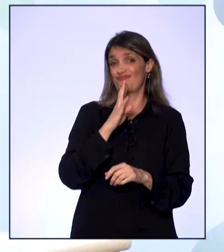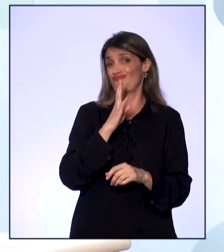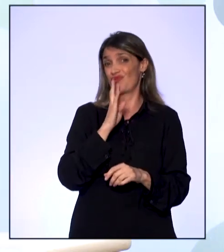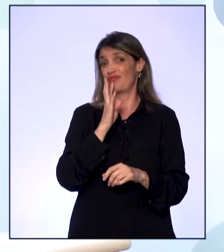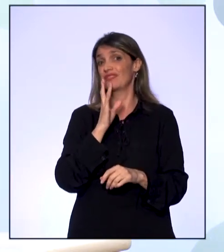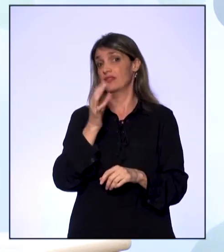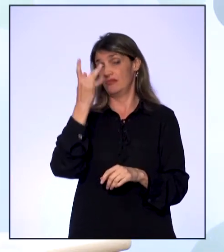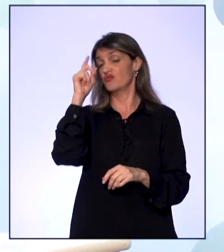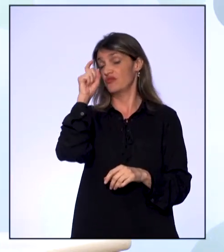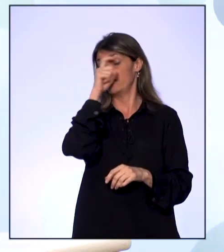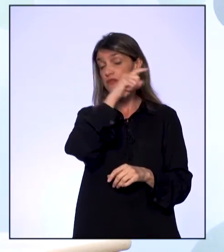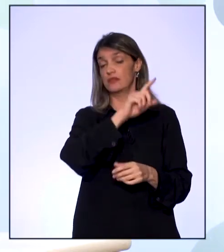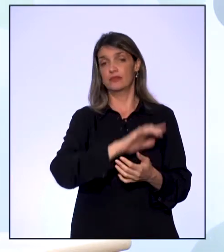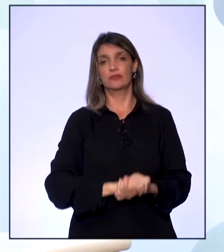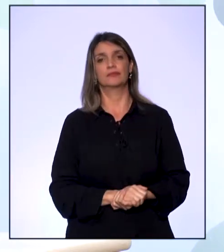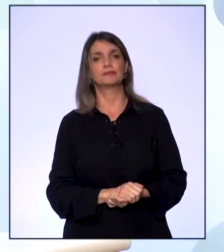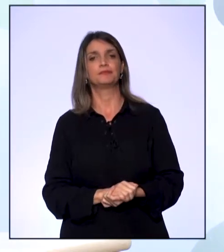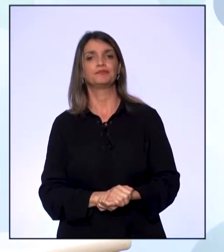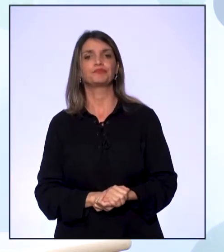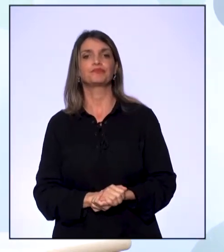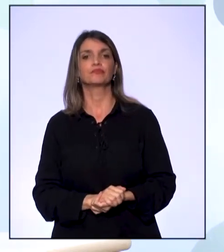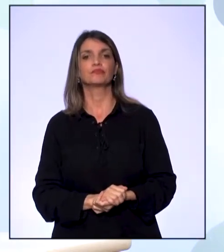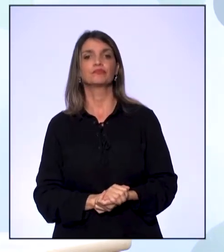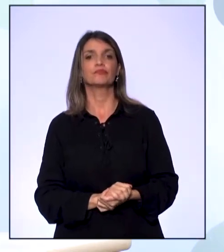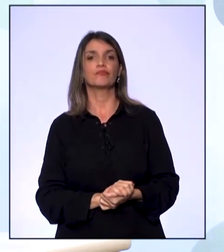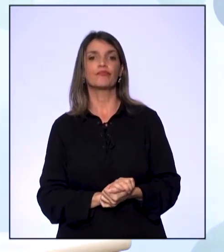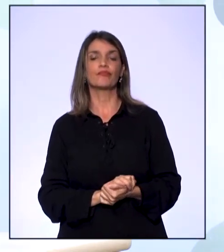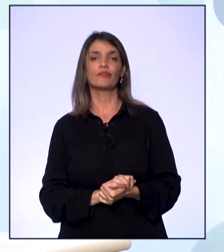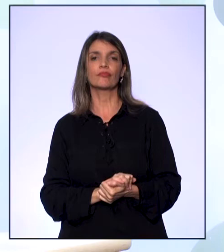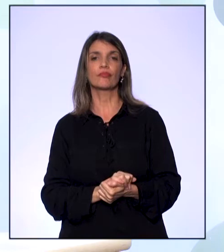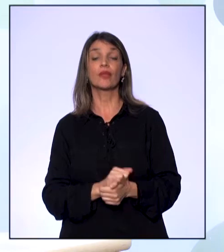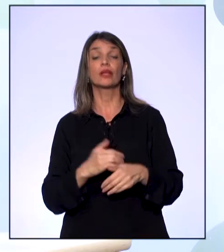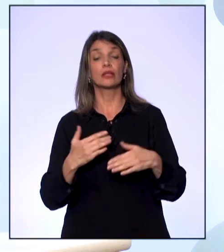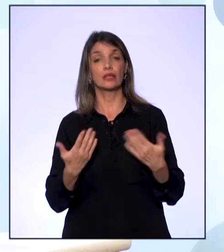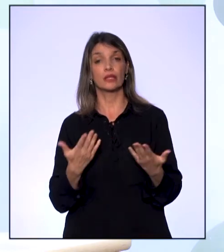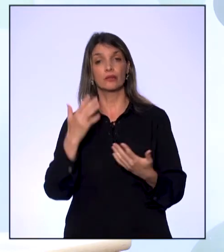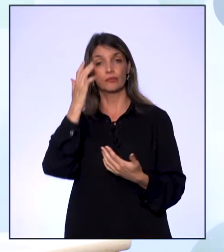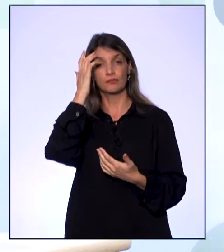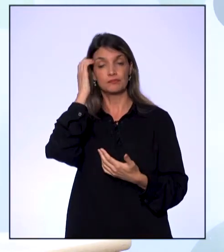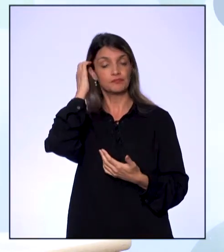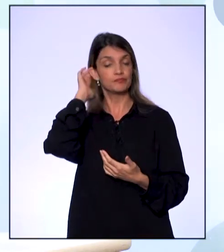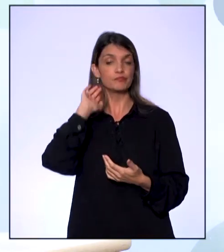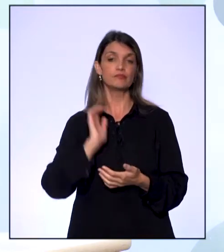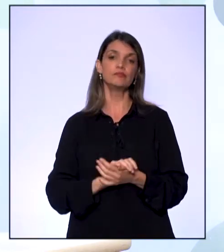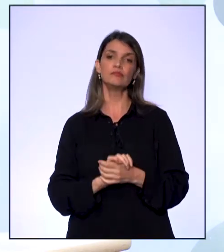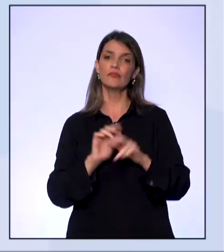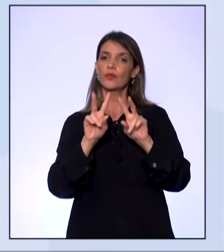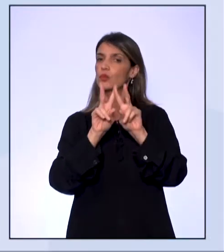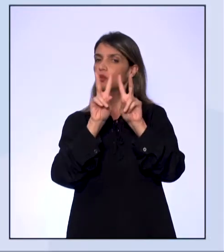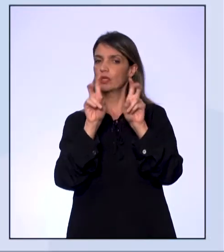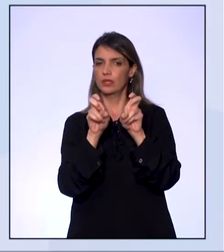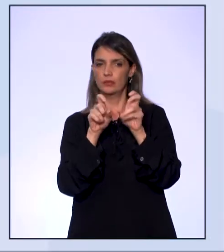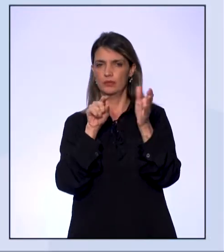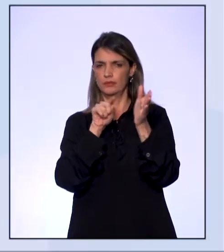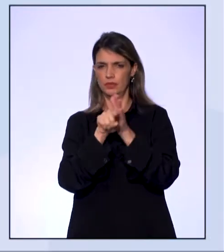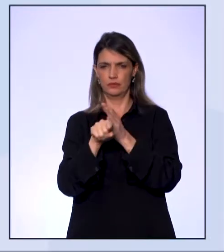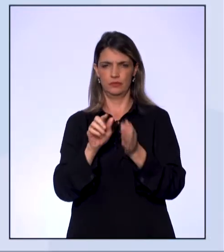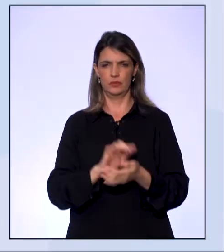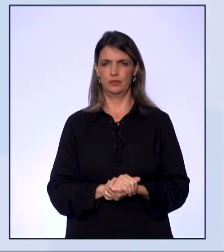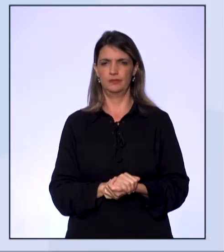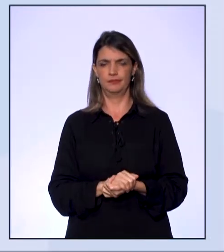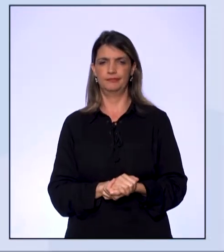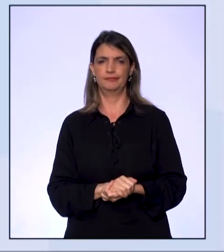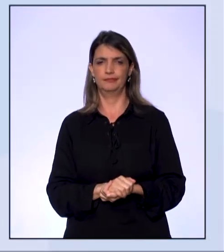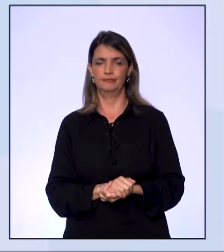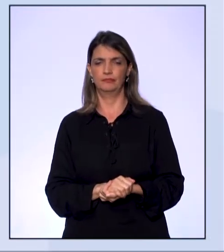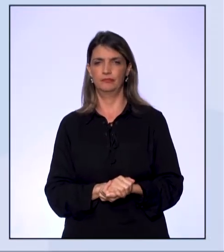uma opinião. Vamos avançar um pouquinho na aula. Então, quando a gente fica assim, o tema de uma questão,